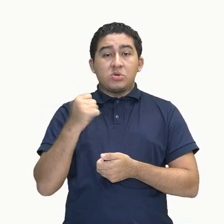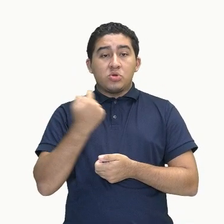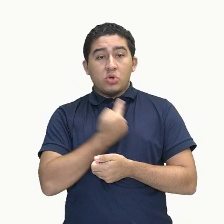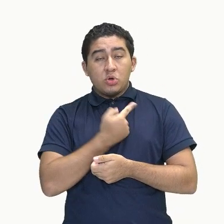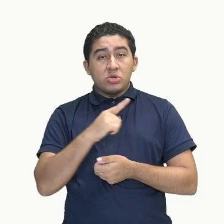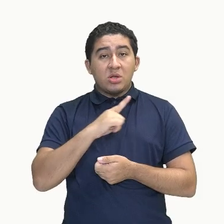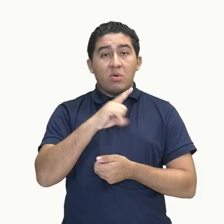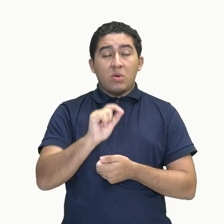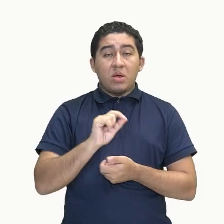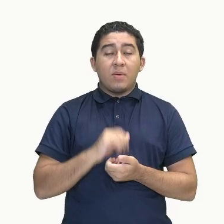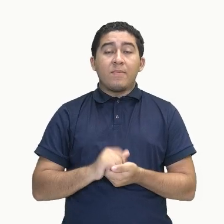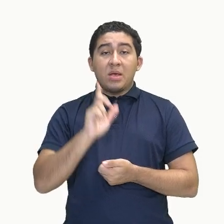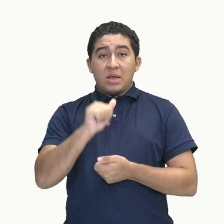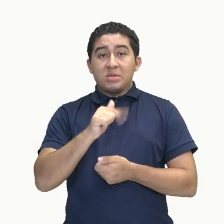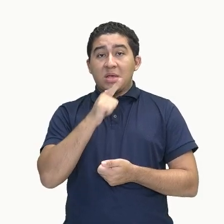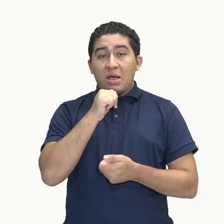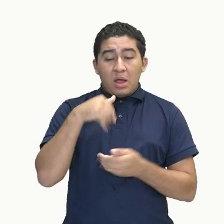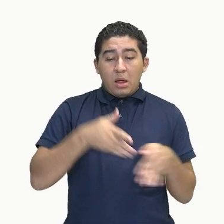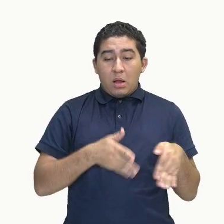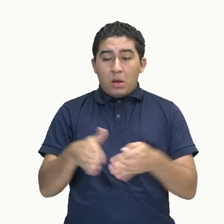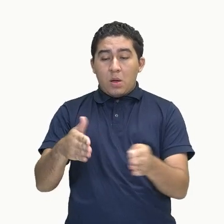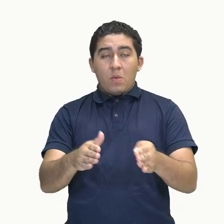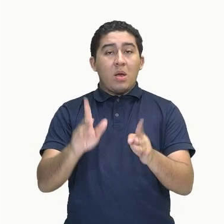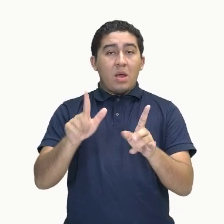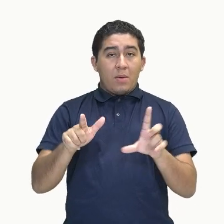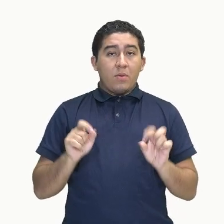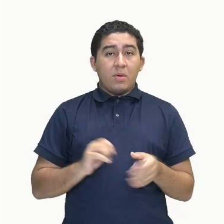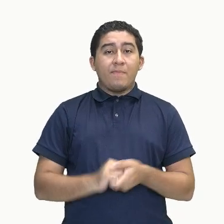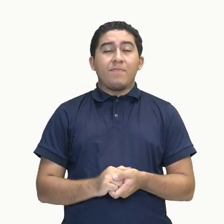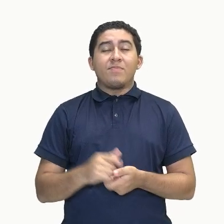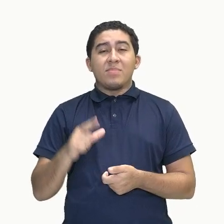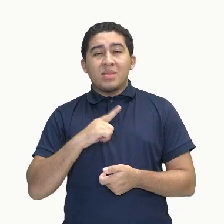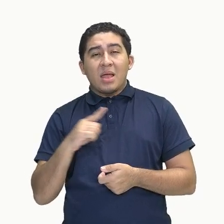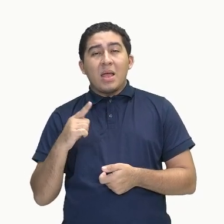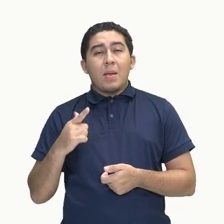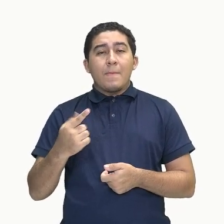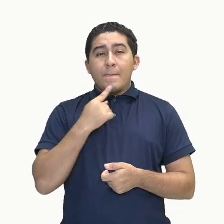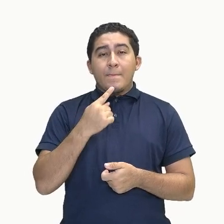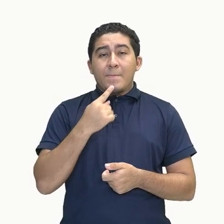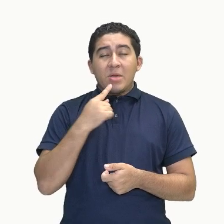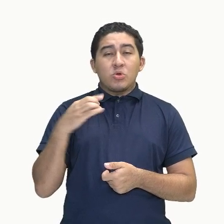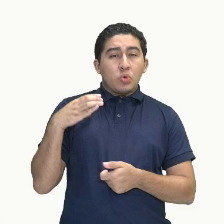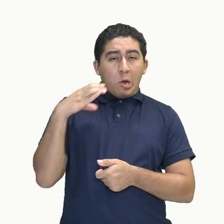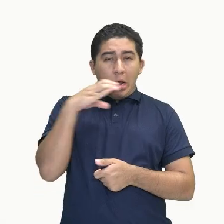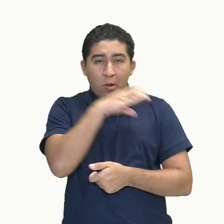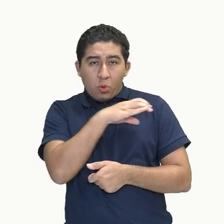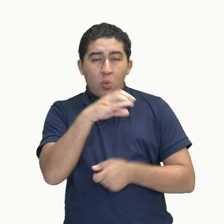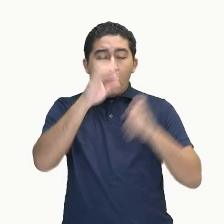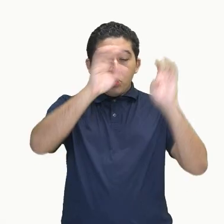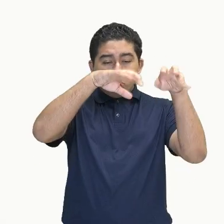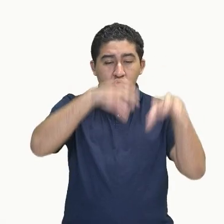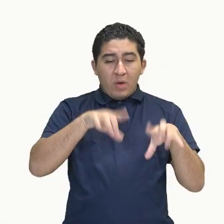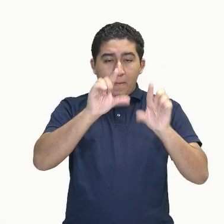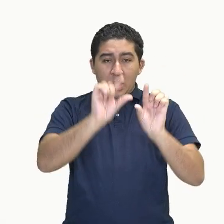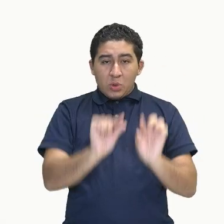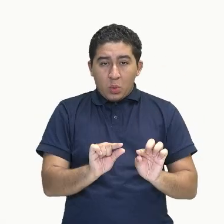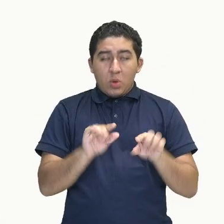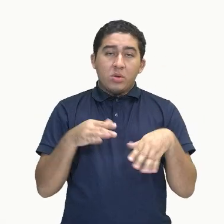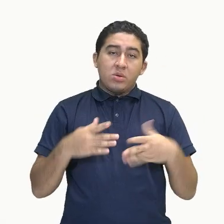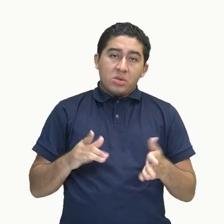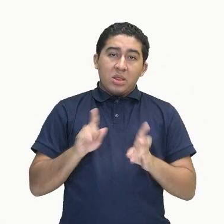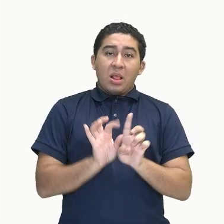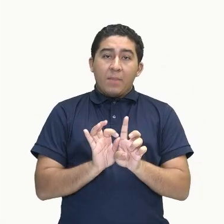essa bacia hidrográfica, esses rios situados em climas áridos, semiárido, né? Com uma quantidade de chuva menor, com as temperaturas